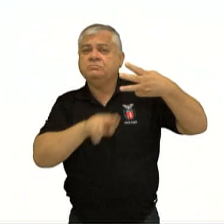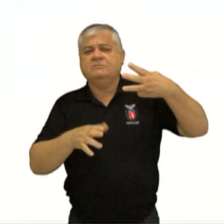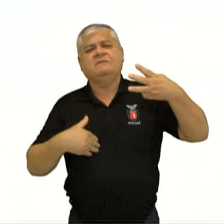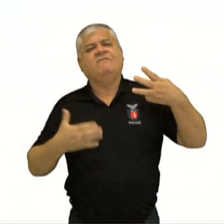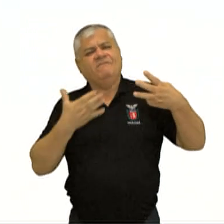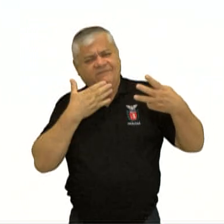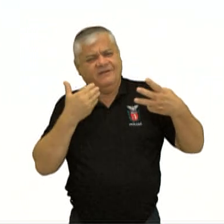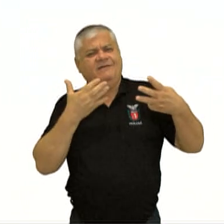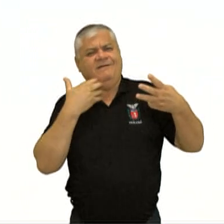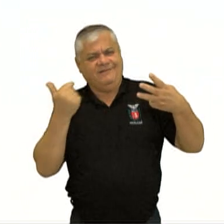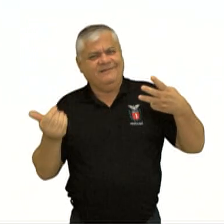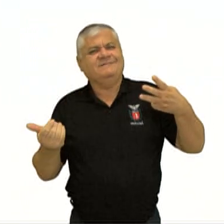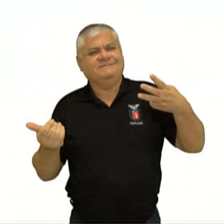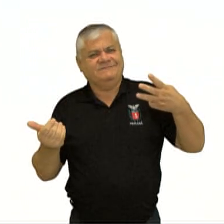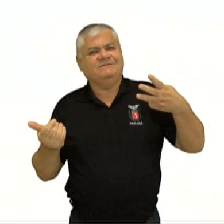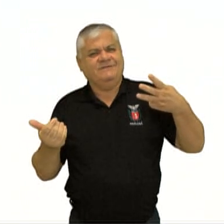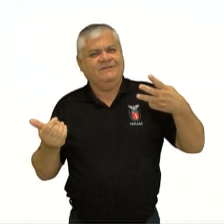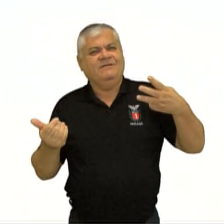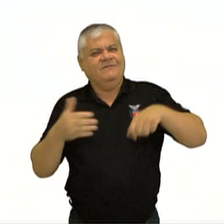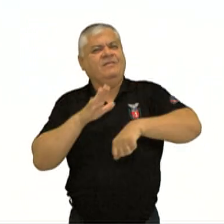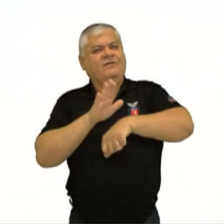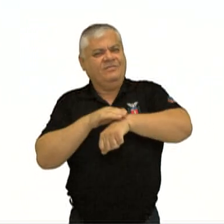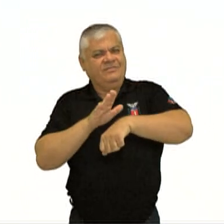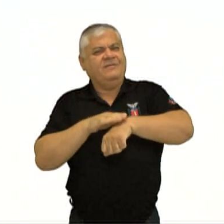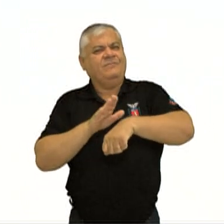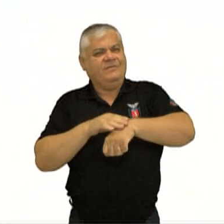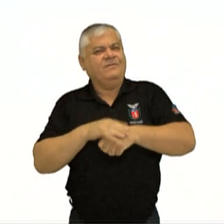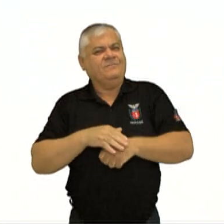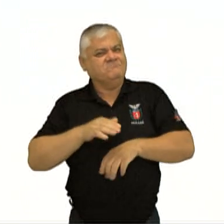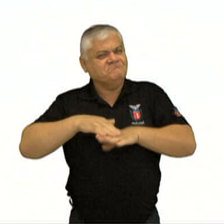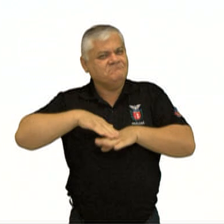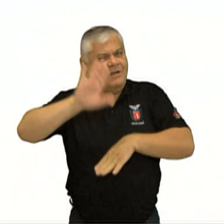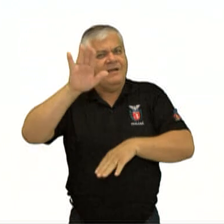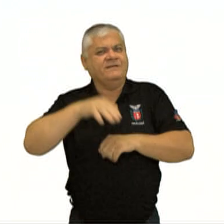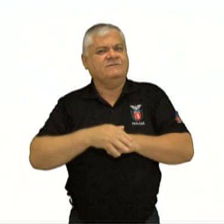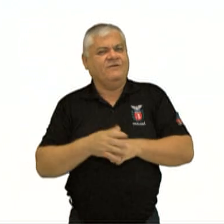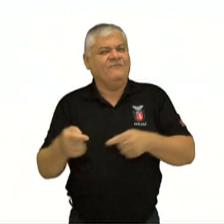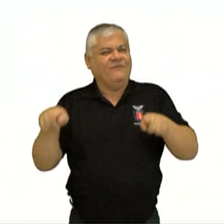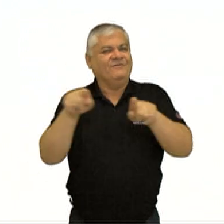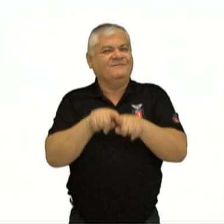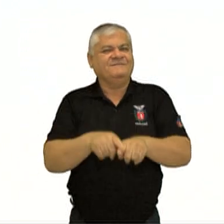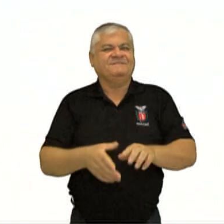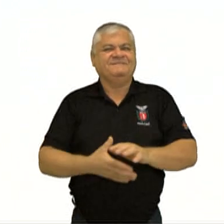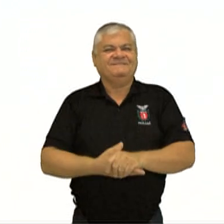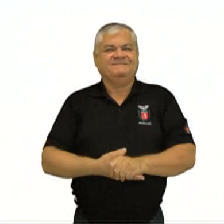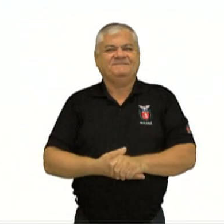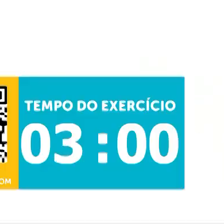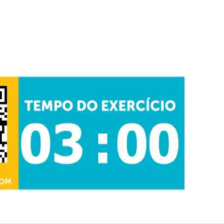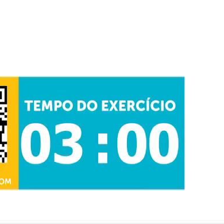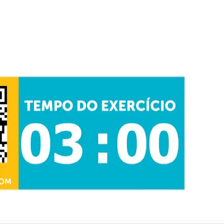muito fácil, que eu vou dar até um tempinho maior para você. A gente já volta.